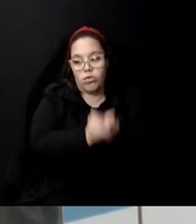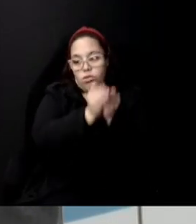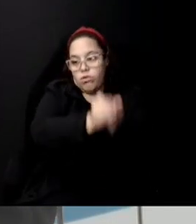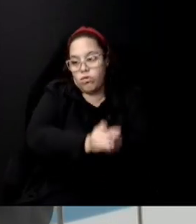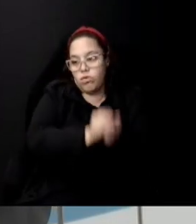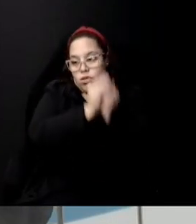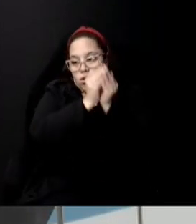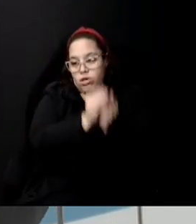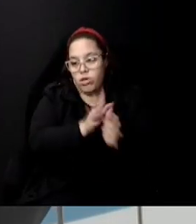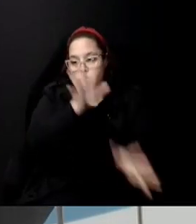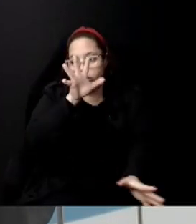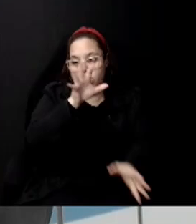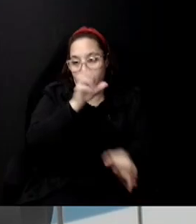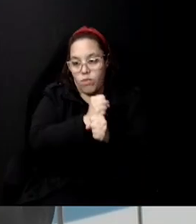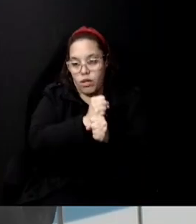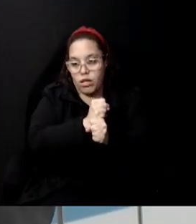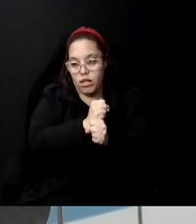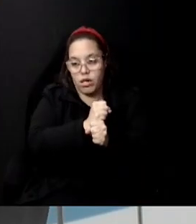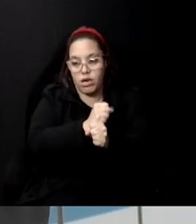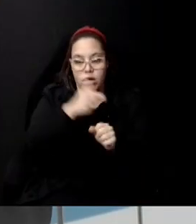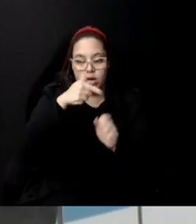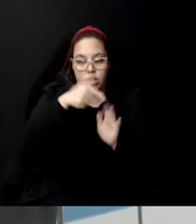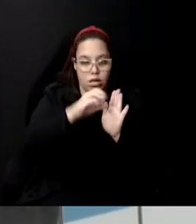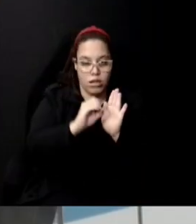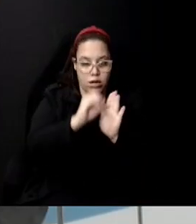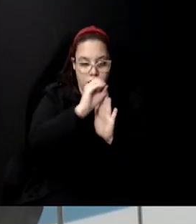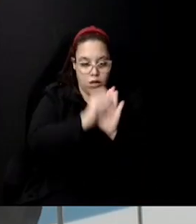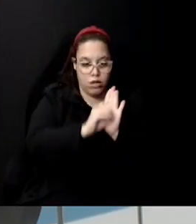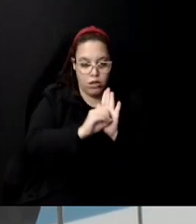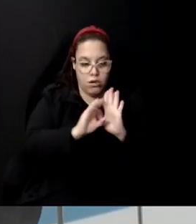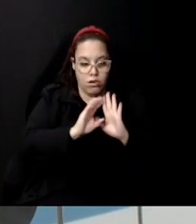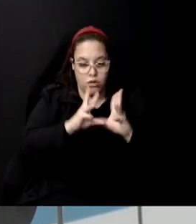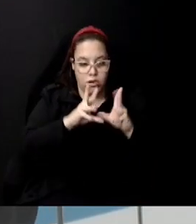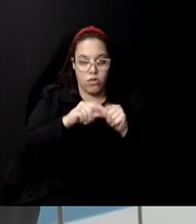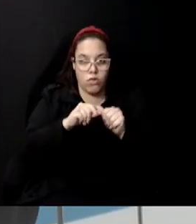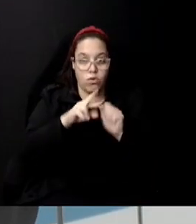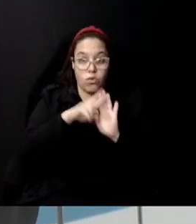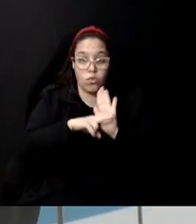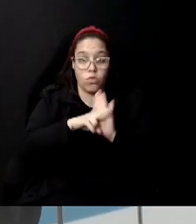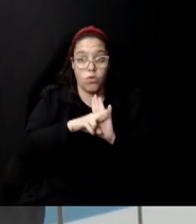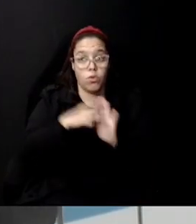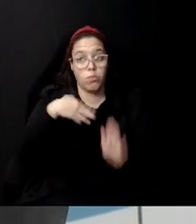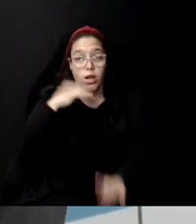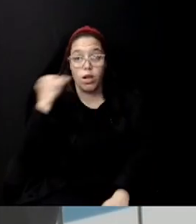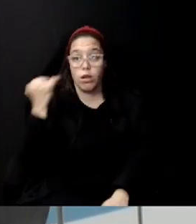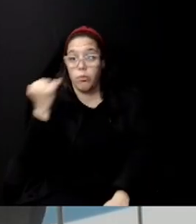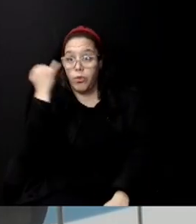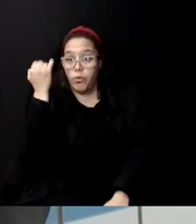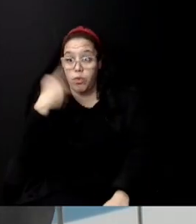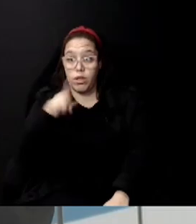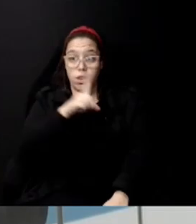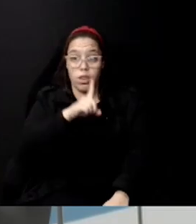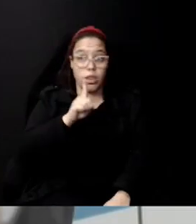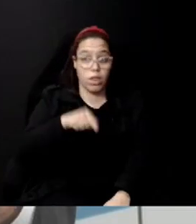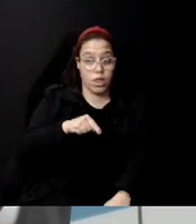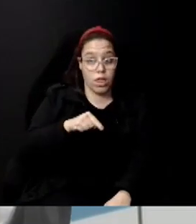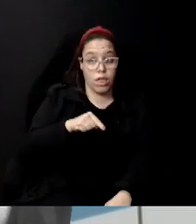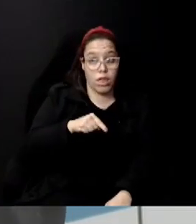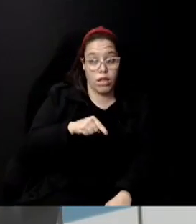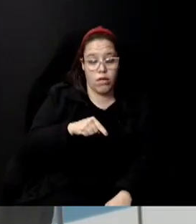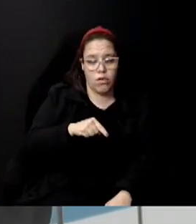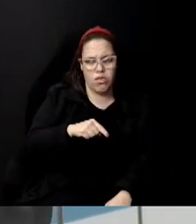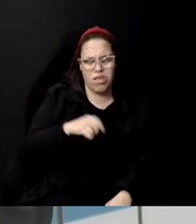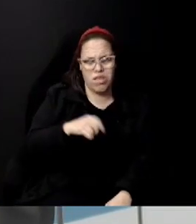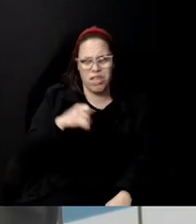completar esse conjunto normativo. Acho que mais importante que eles até, assim, talvez tão importante que